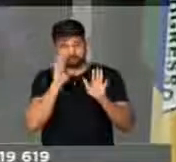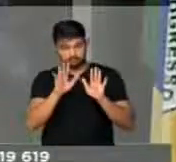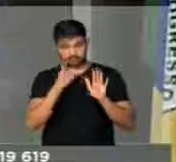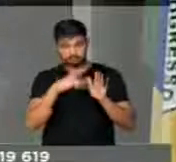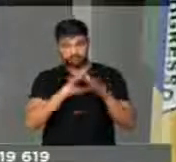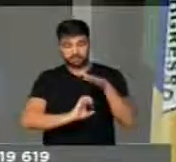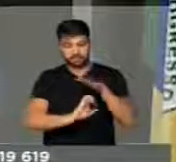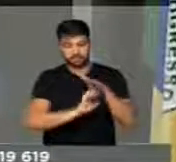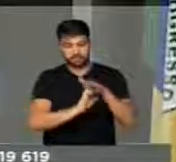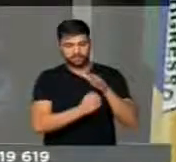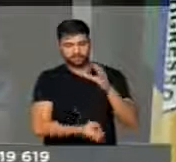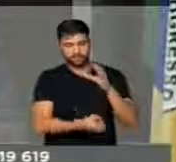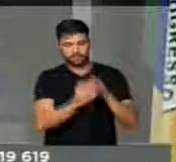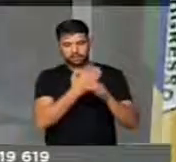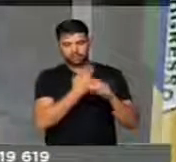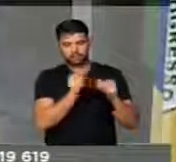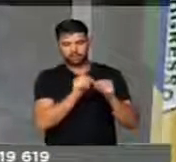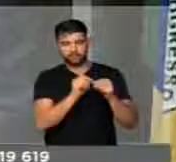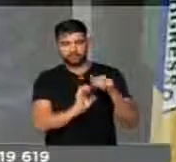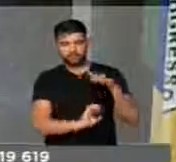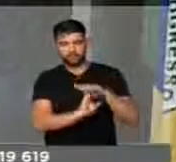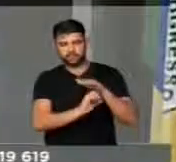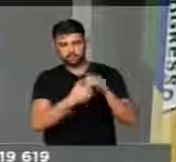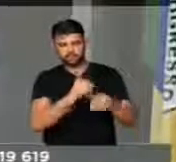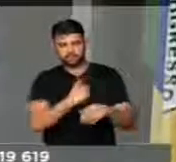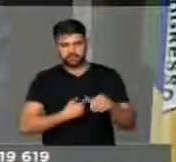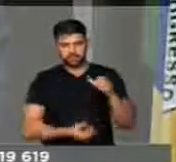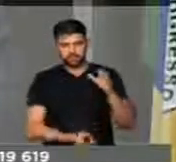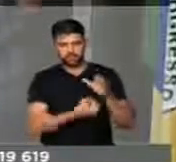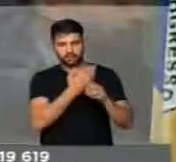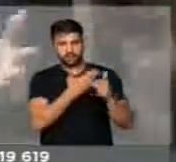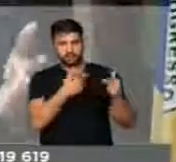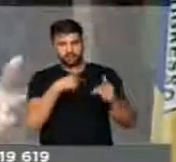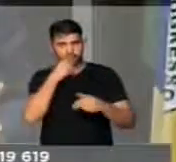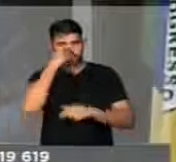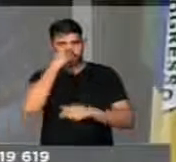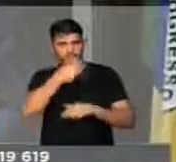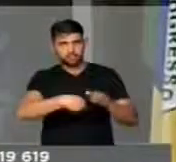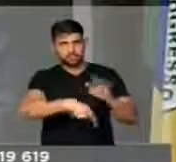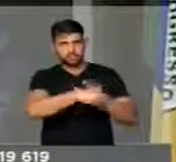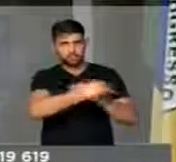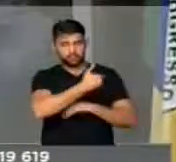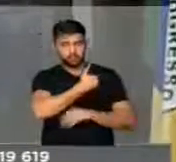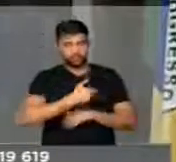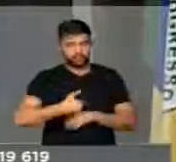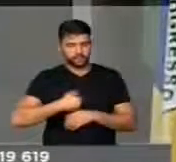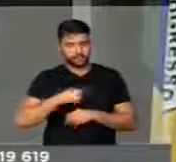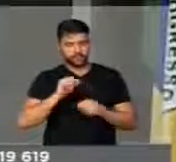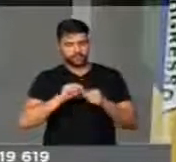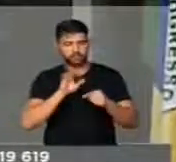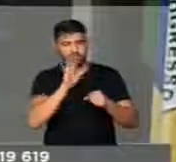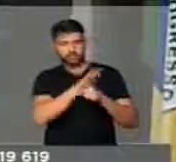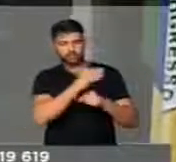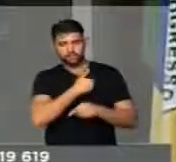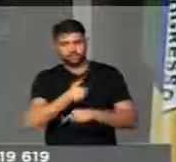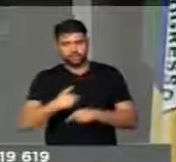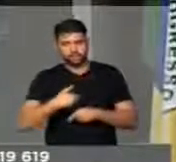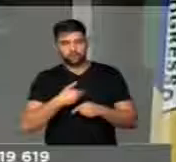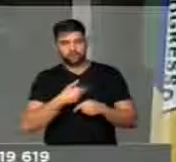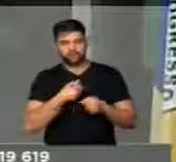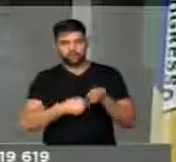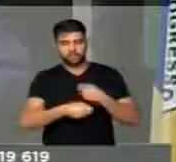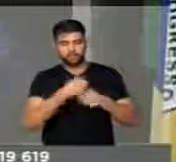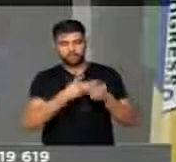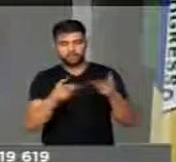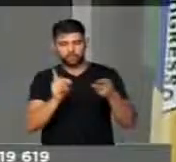uma empresa estatal, quando ela é criada, ela tem um interesse do Estado, é uma intervenção do Estado no domínio